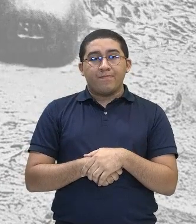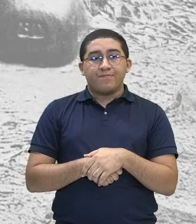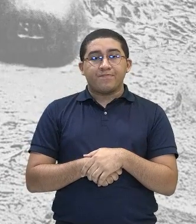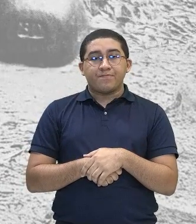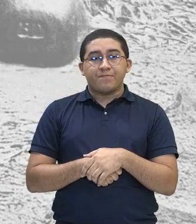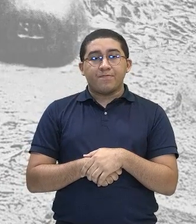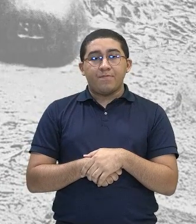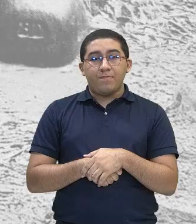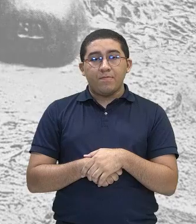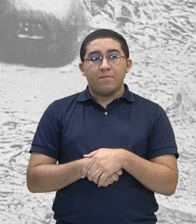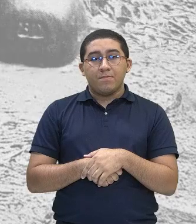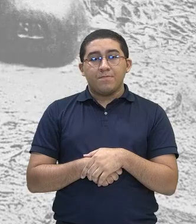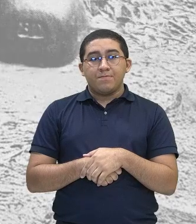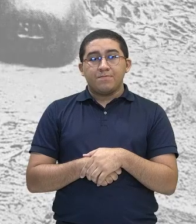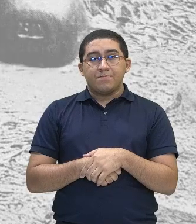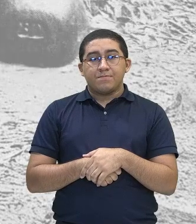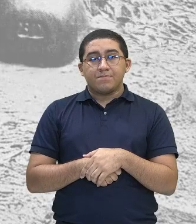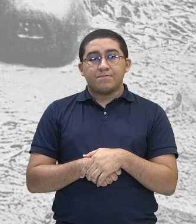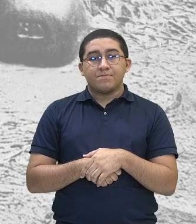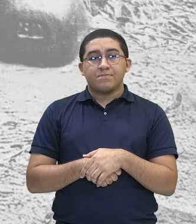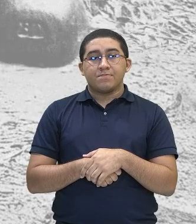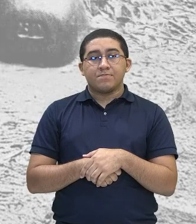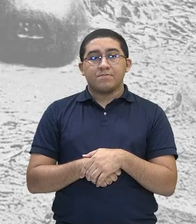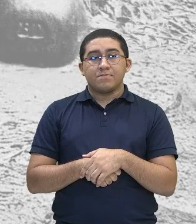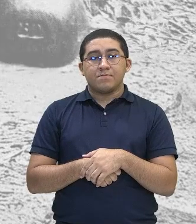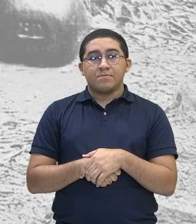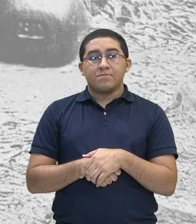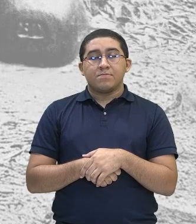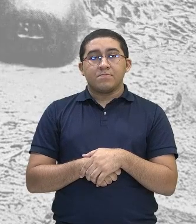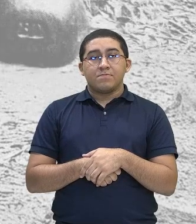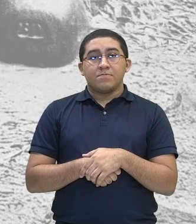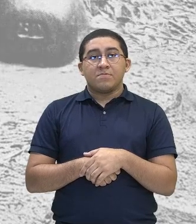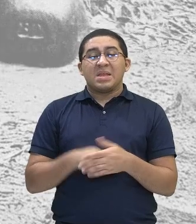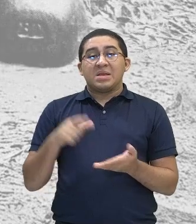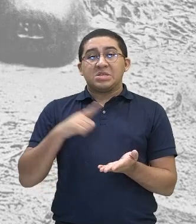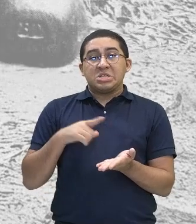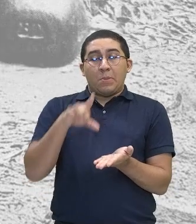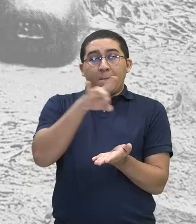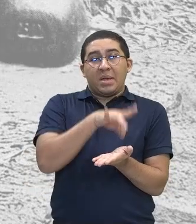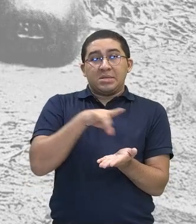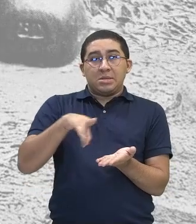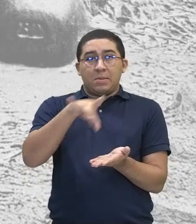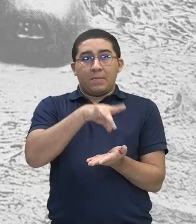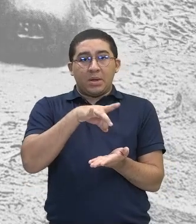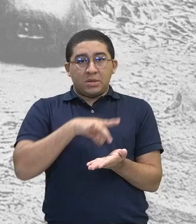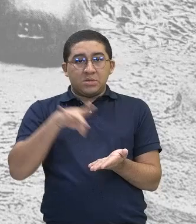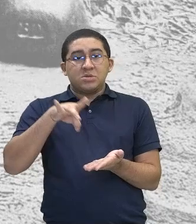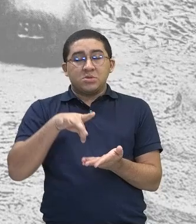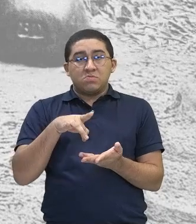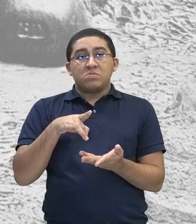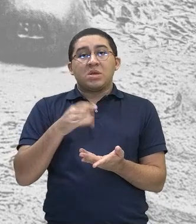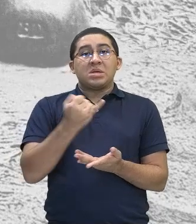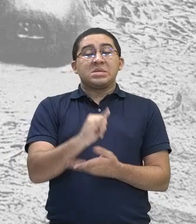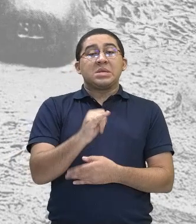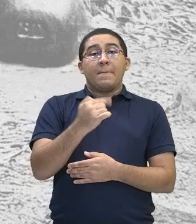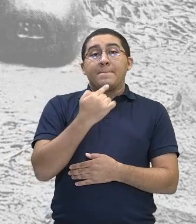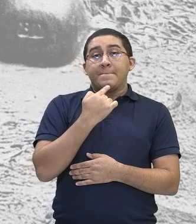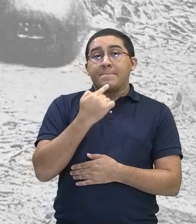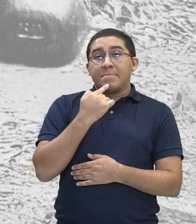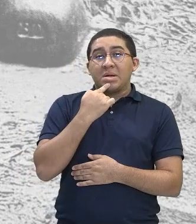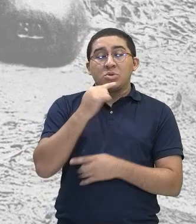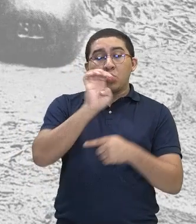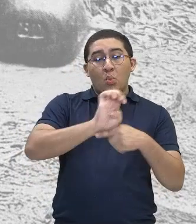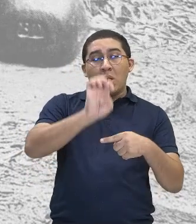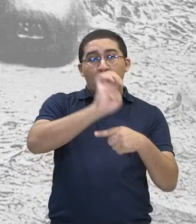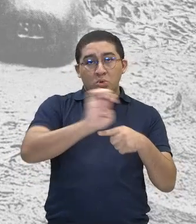Sudeste Asiático levou, né, uma semente, e como está numa região próximo à linha do Equador, e isso acabou ajudando